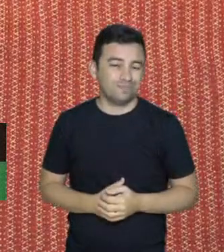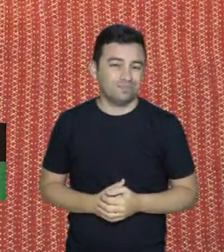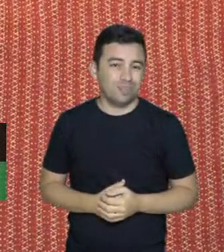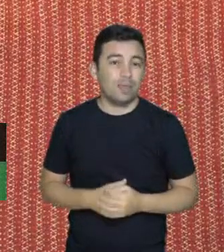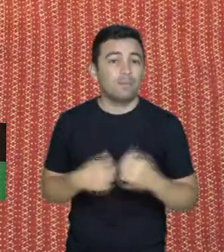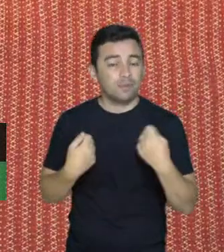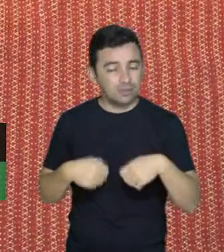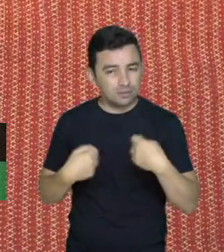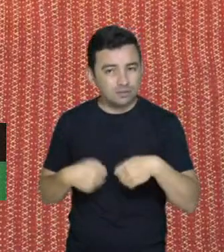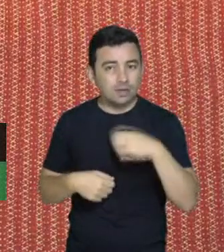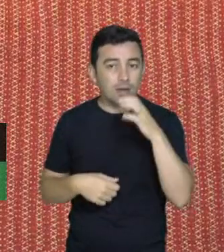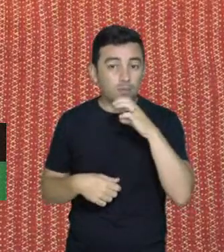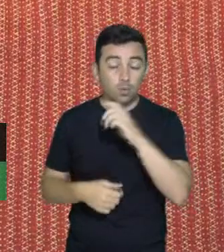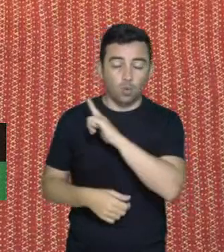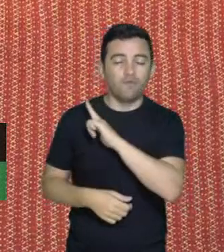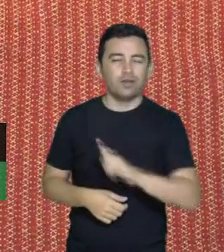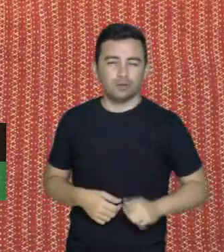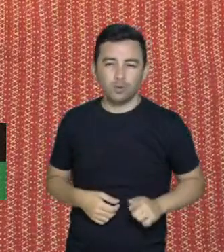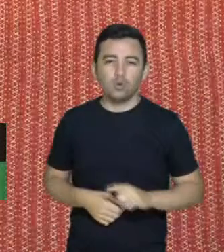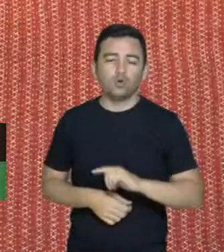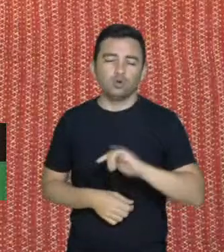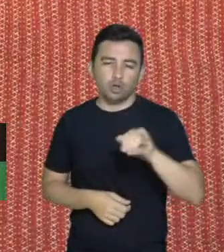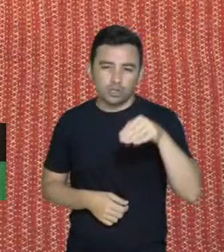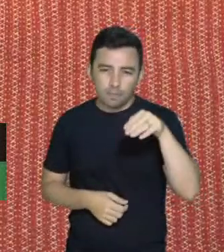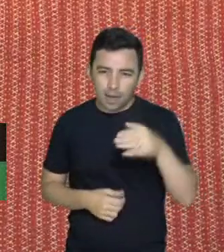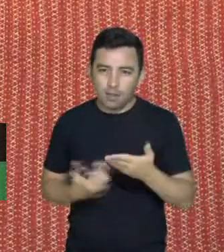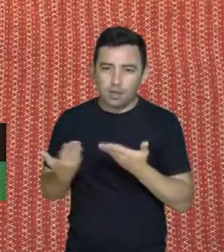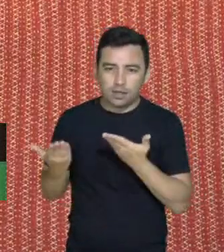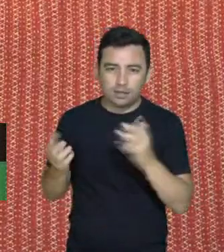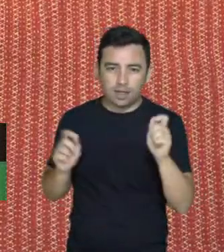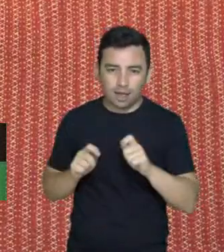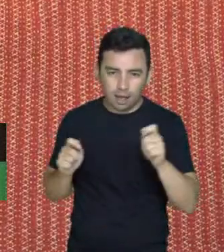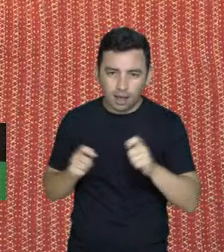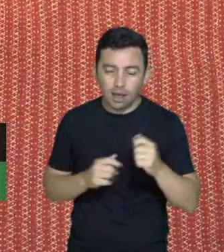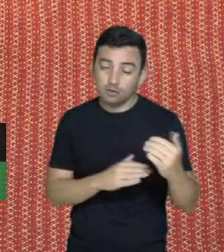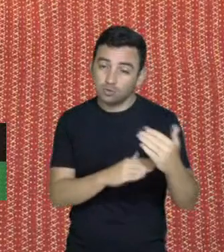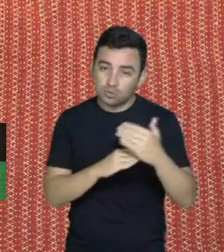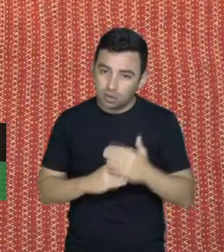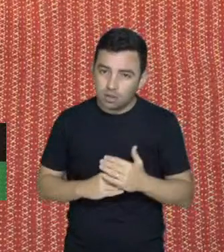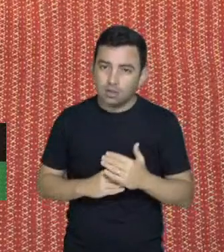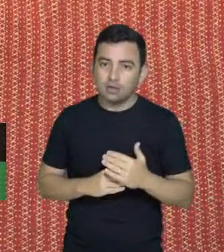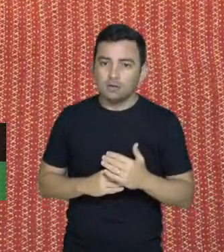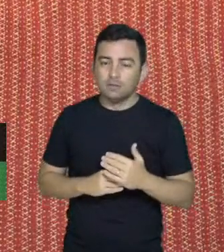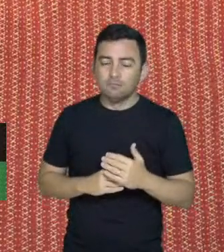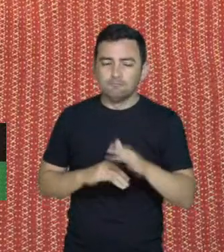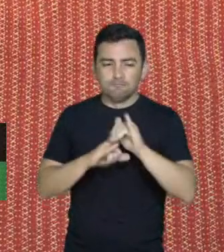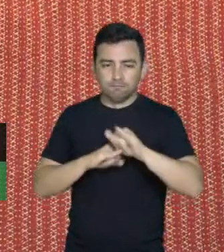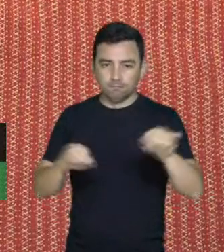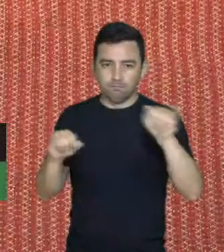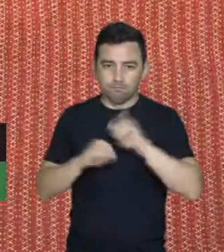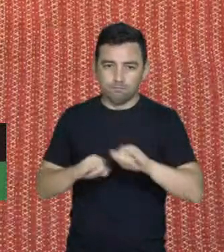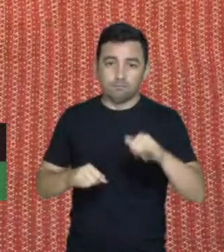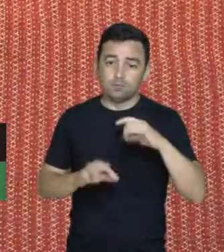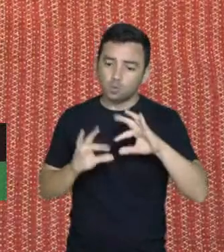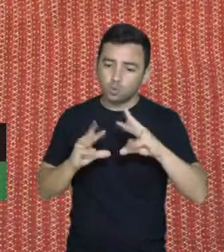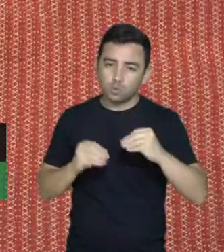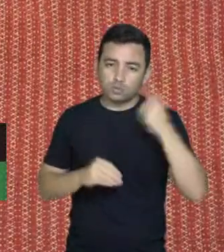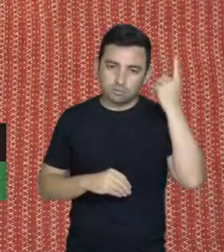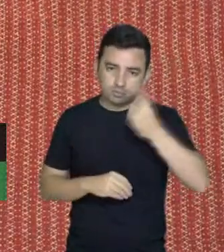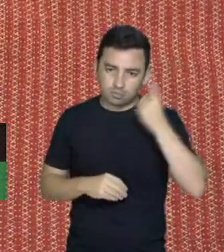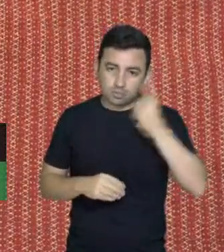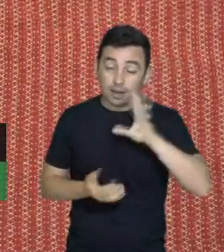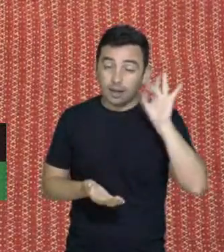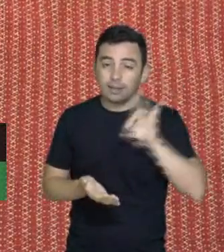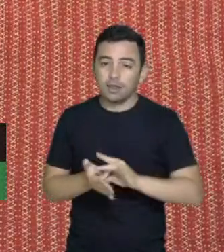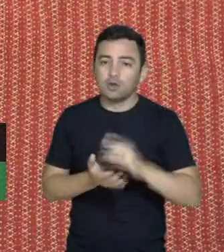disso e que o nosso governador, Jorginho Mello, estamos aí para ajudar, que traga para a nossa, para a imprensa, para nós, deputados, a realidade de como vai